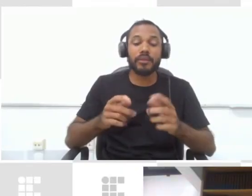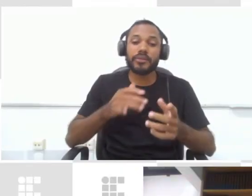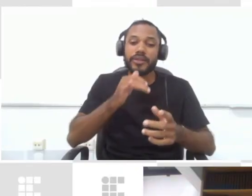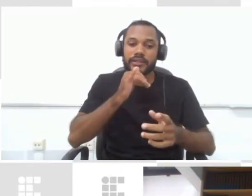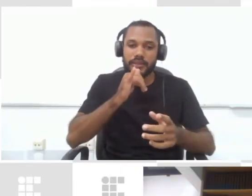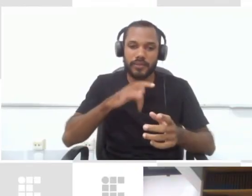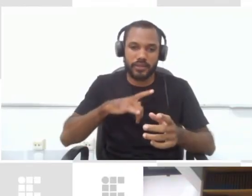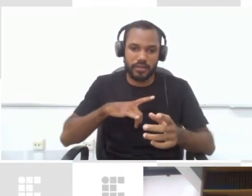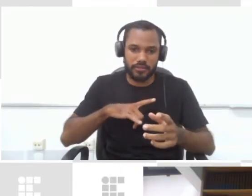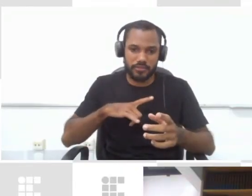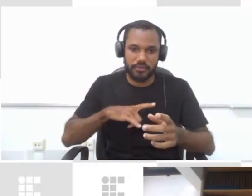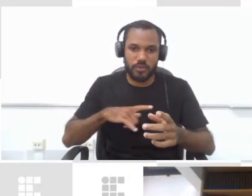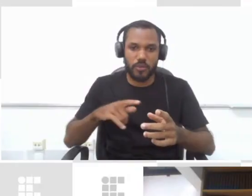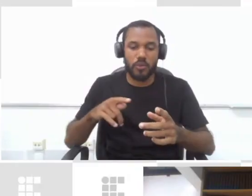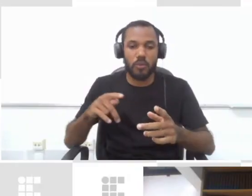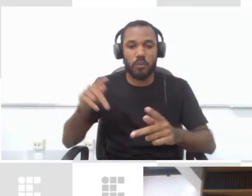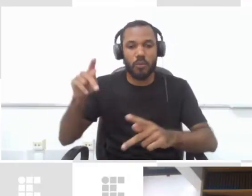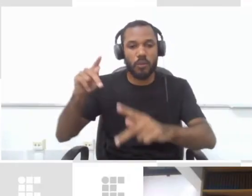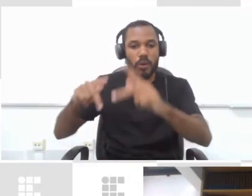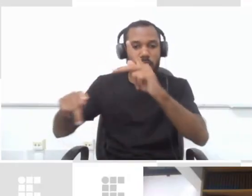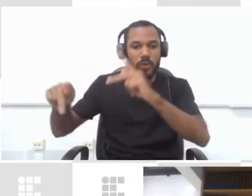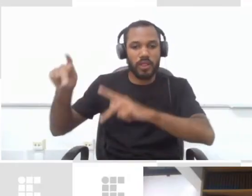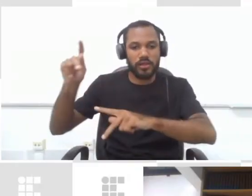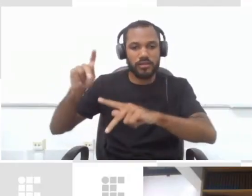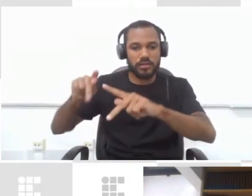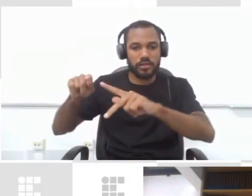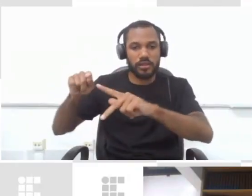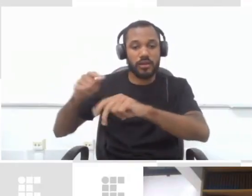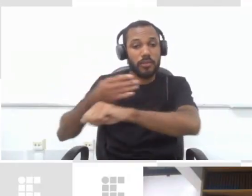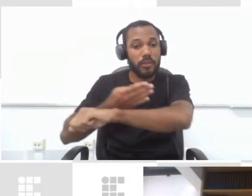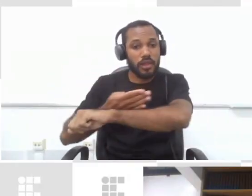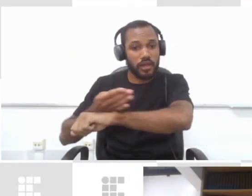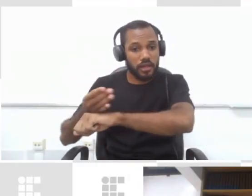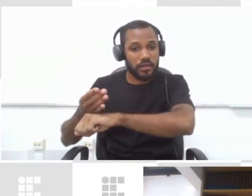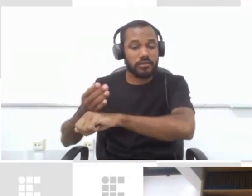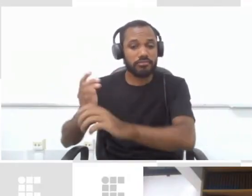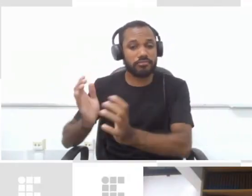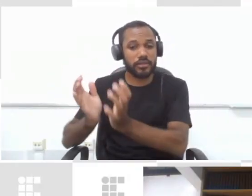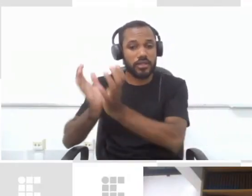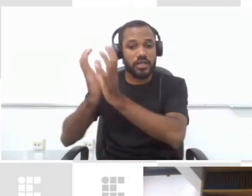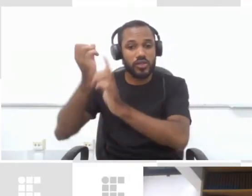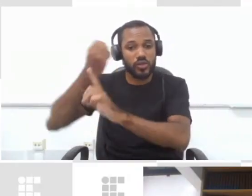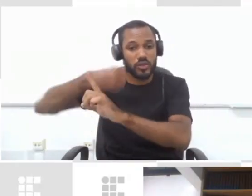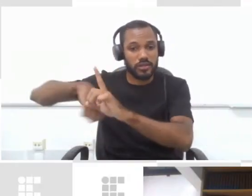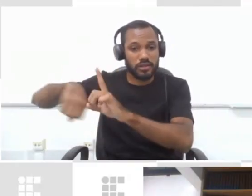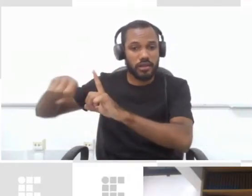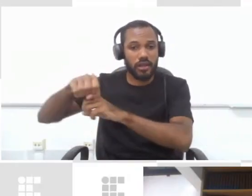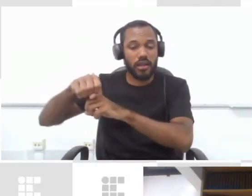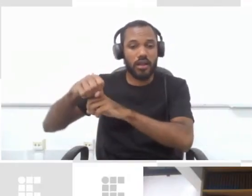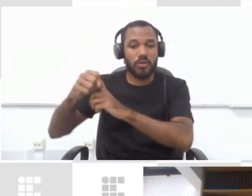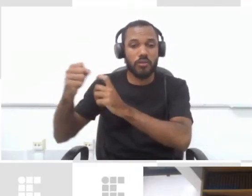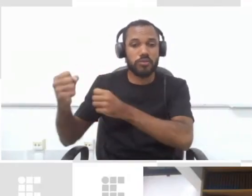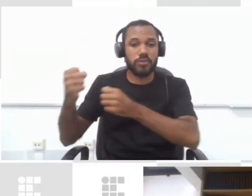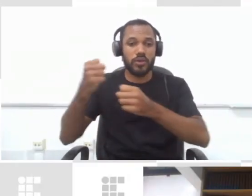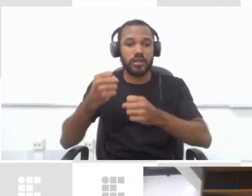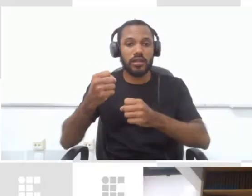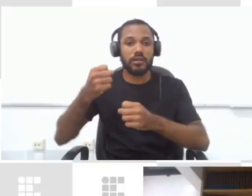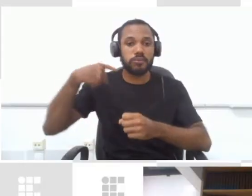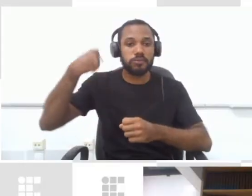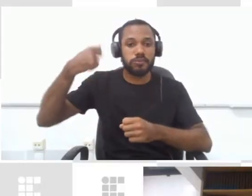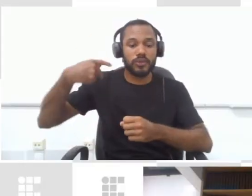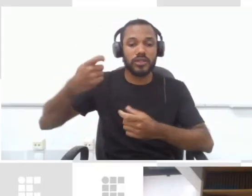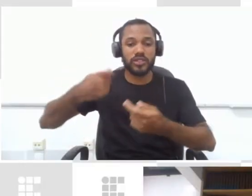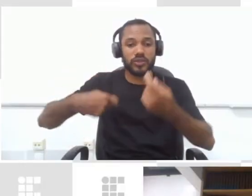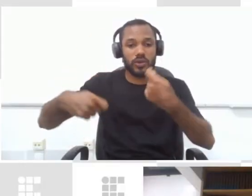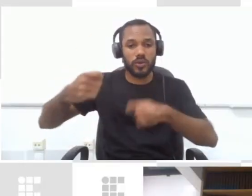assim, elas pertencem a uma classe social, elas detêm um poder político e econômico em muitos